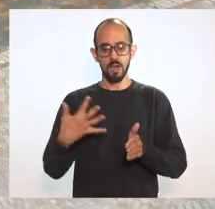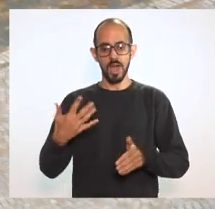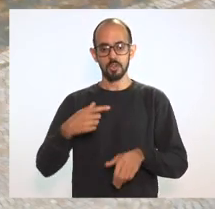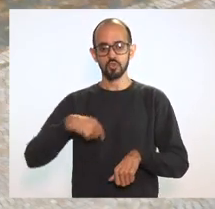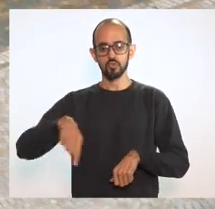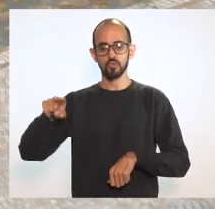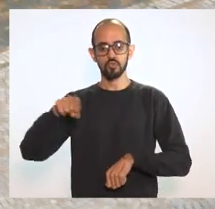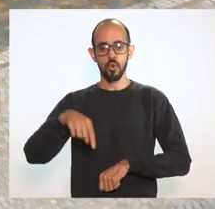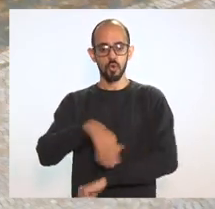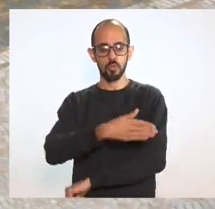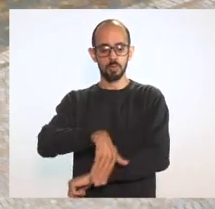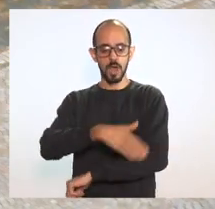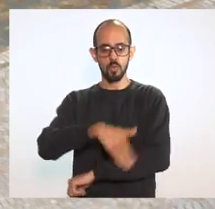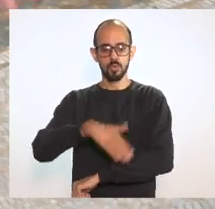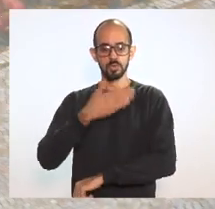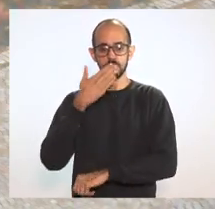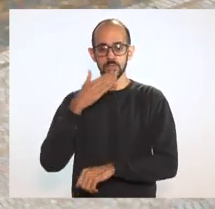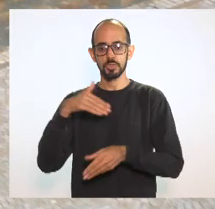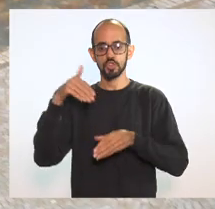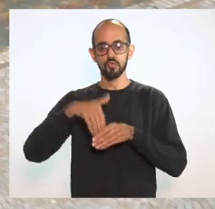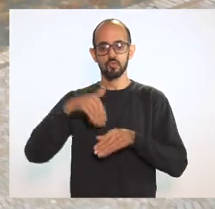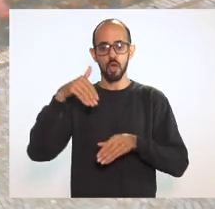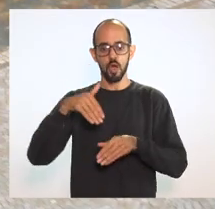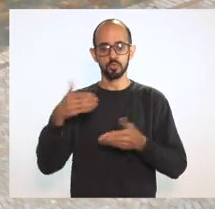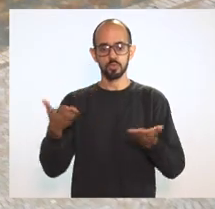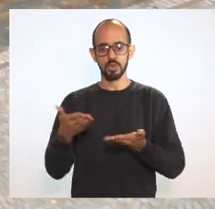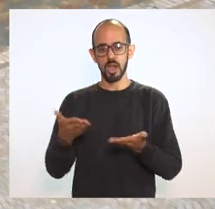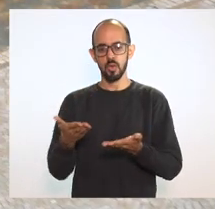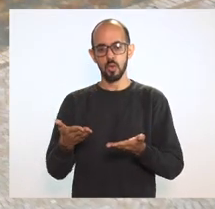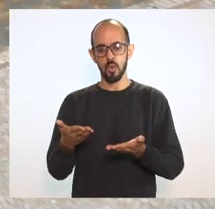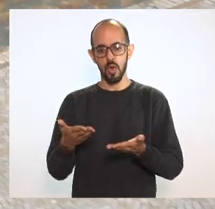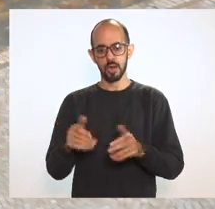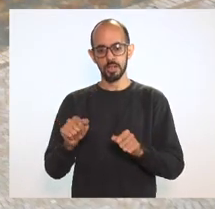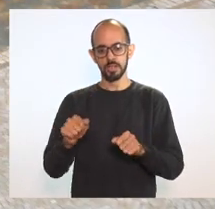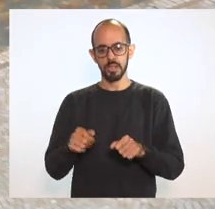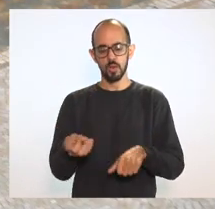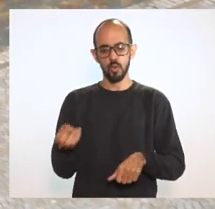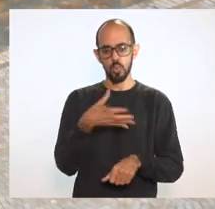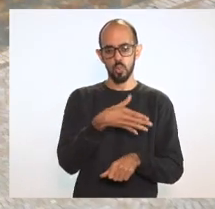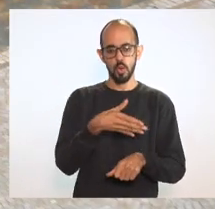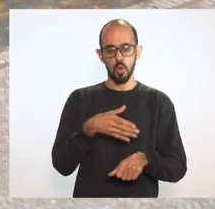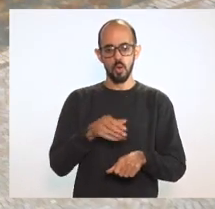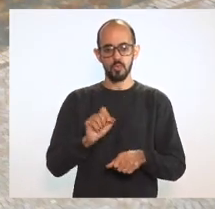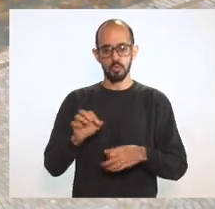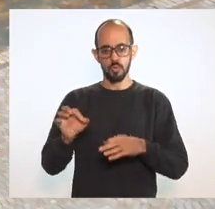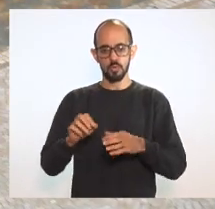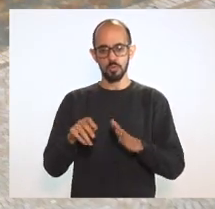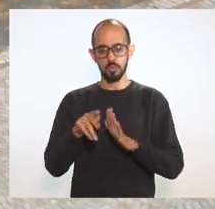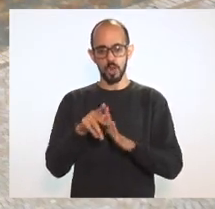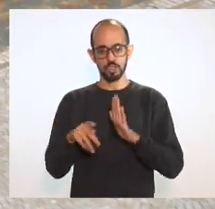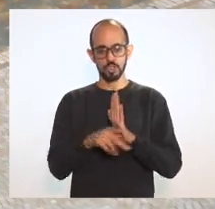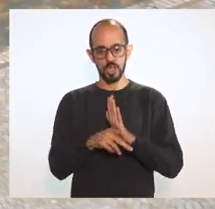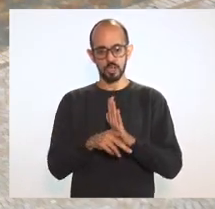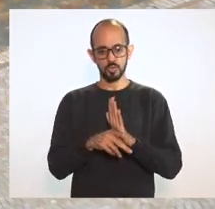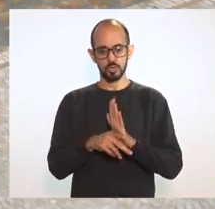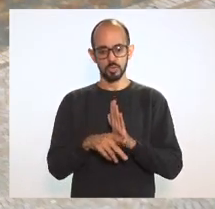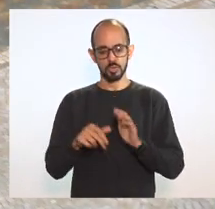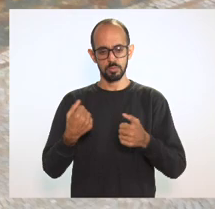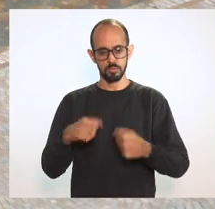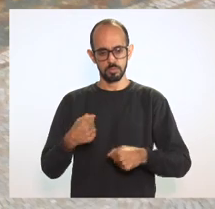voto, aglomeraram e agora está votando contra um projeto que tem que ser essencial, sim. Temos que voltar às